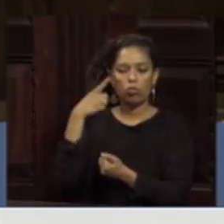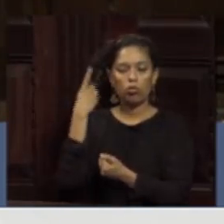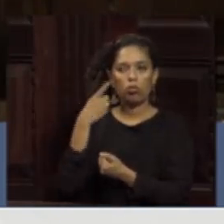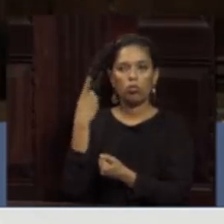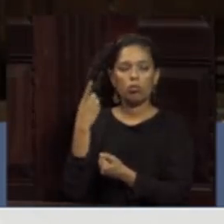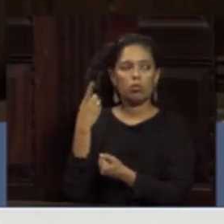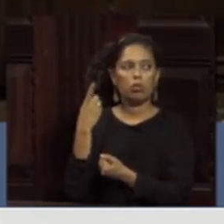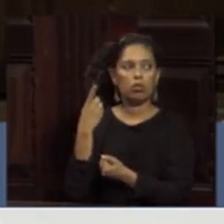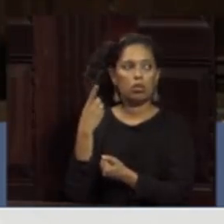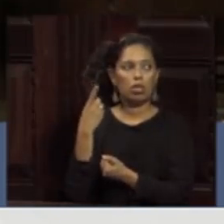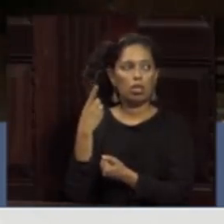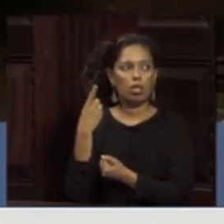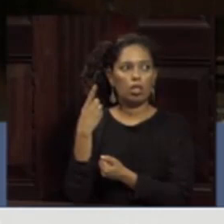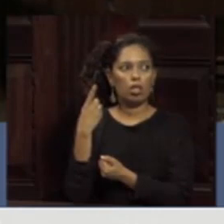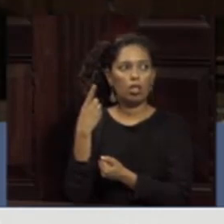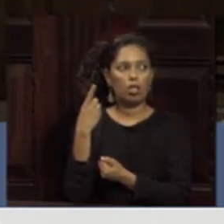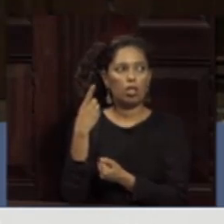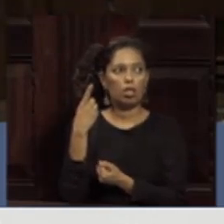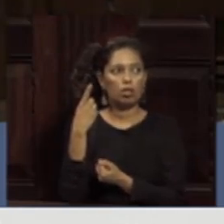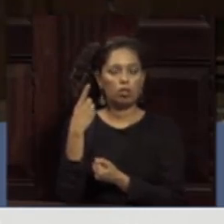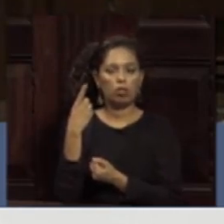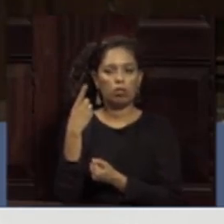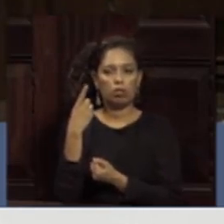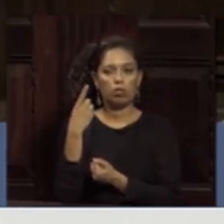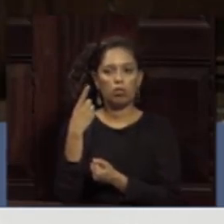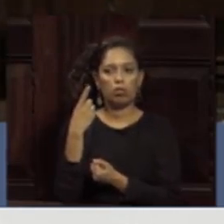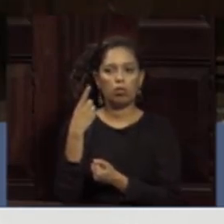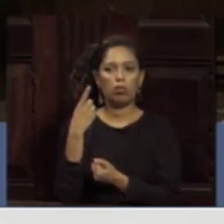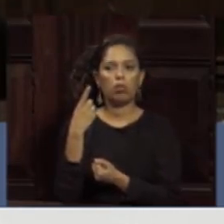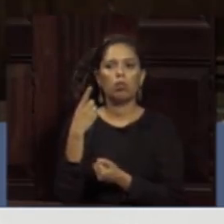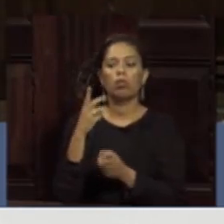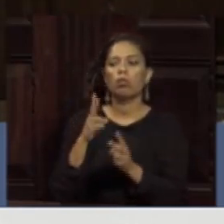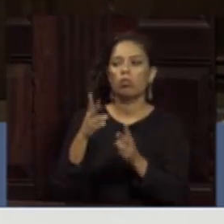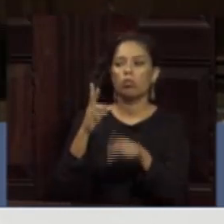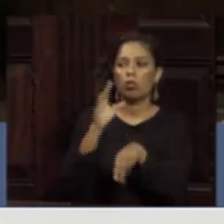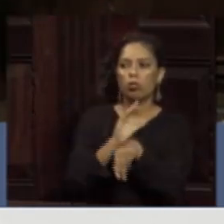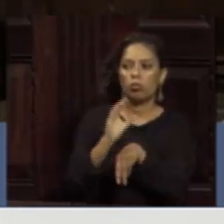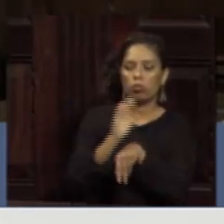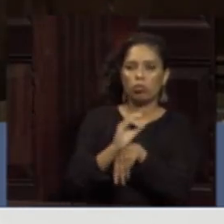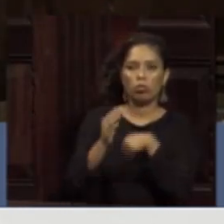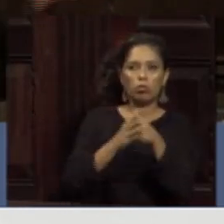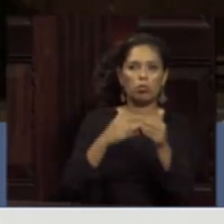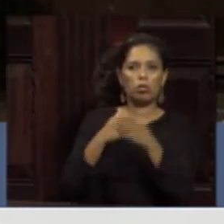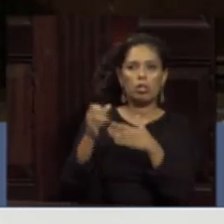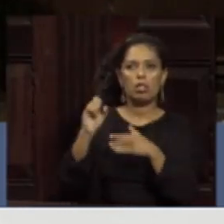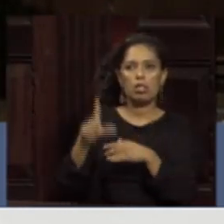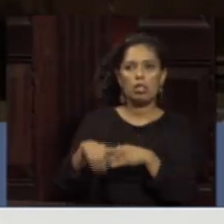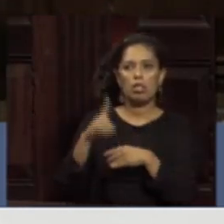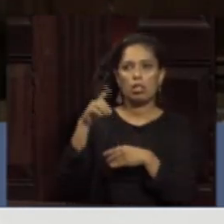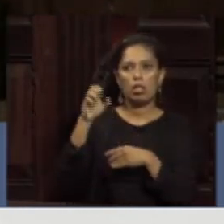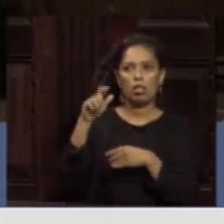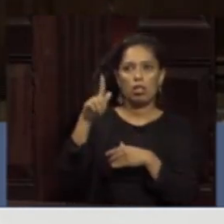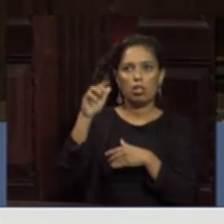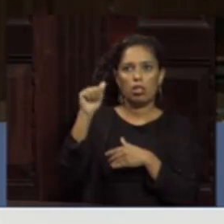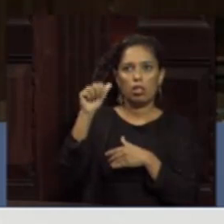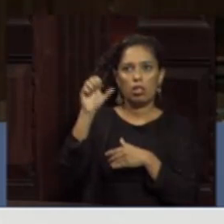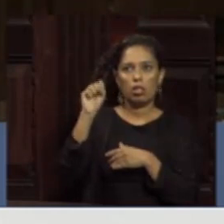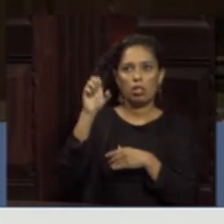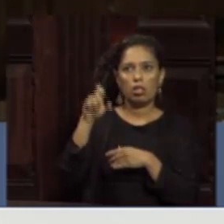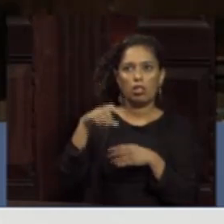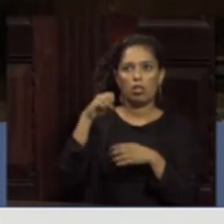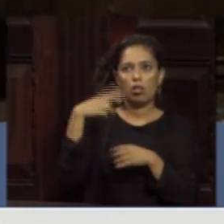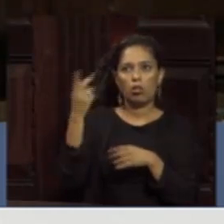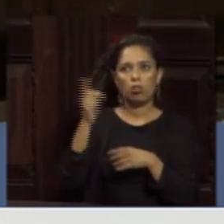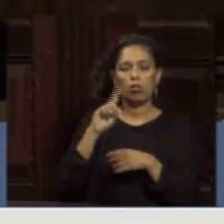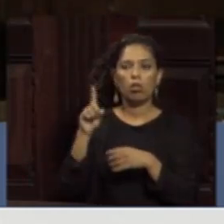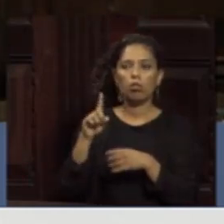que os concursados, não apenas o do DEGASE, mas também para o Corpo de Bombeiros, para a Polícia Militar, são vários concursos,